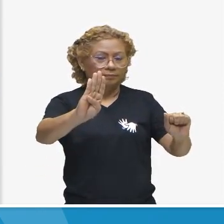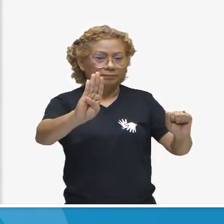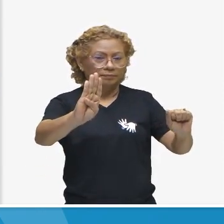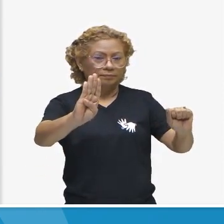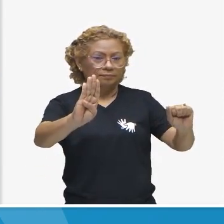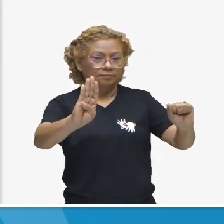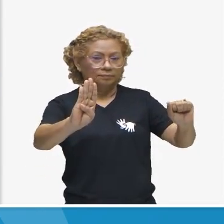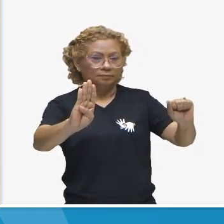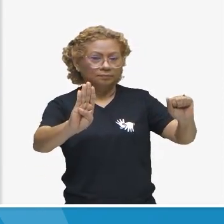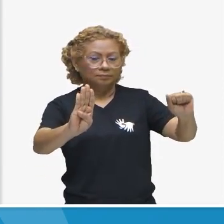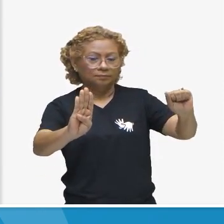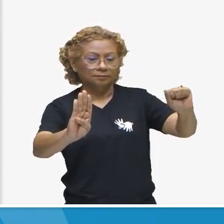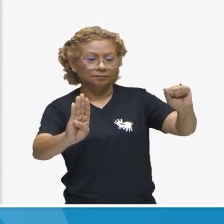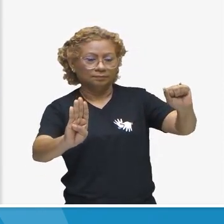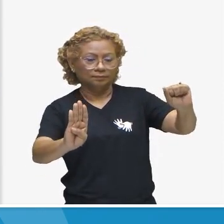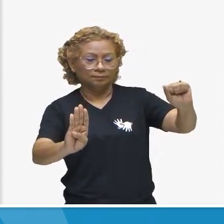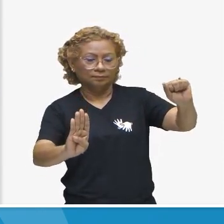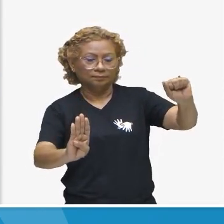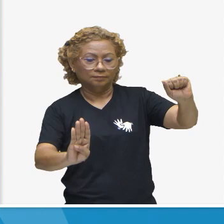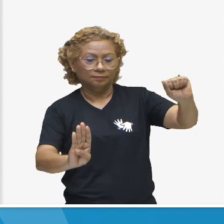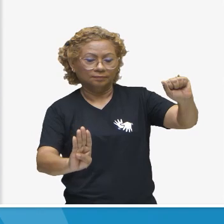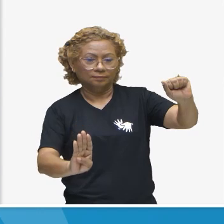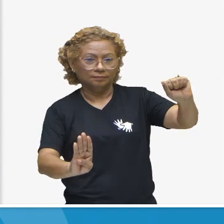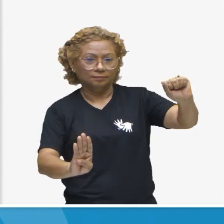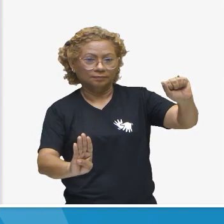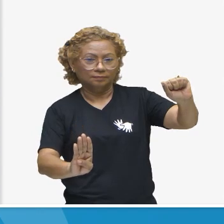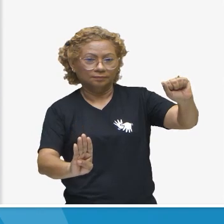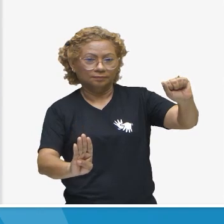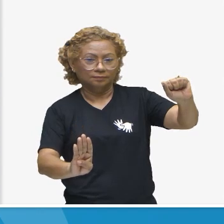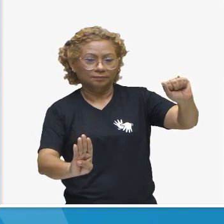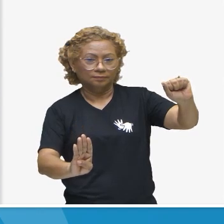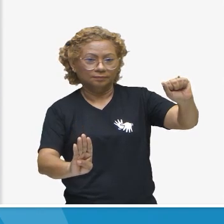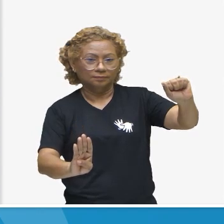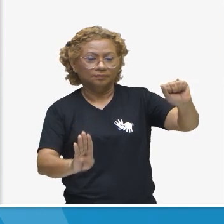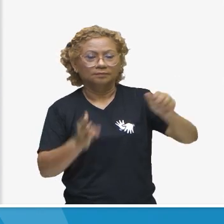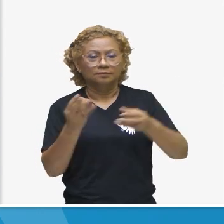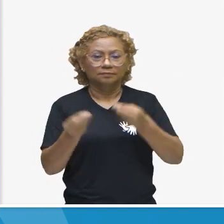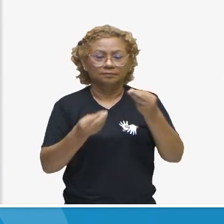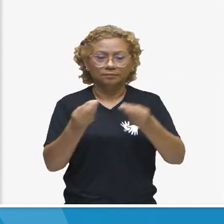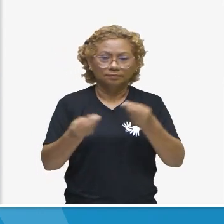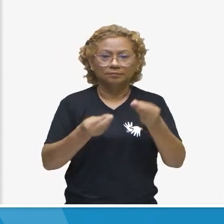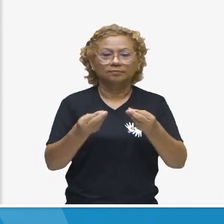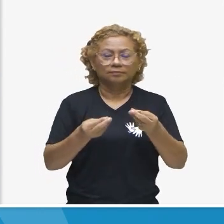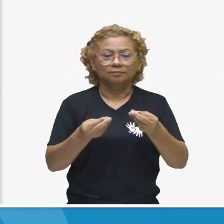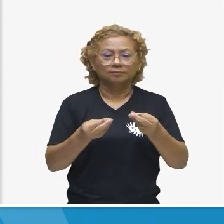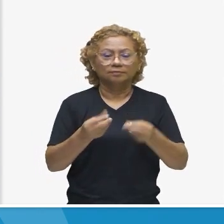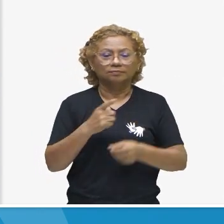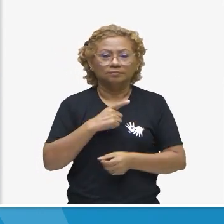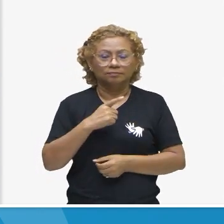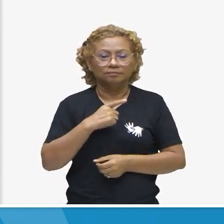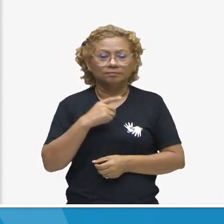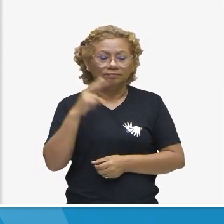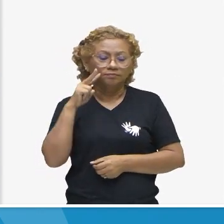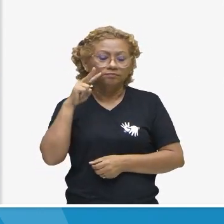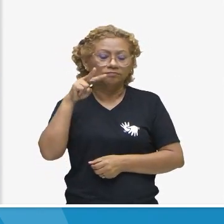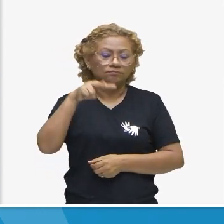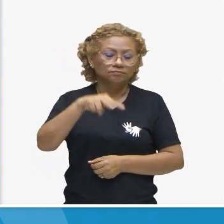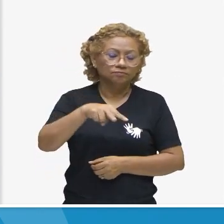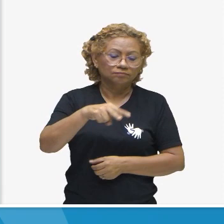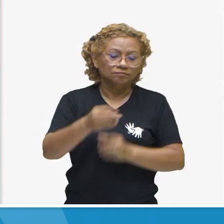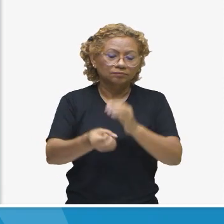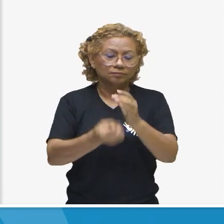é como se nós tivéssemos aqui um arco, tá? Então, essa trajetória que será